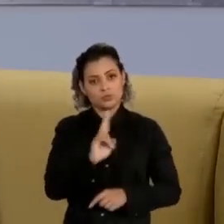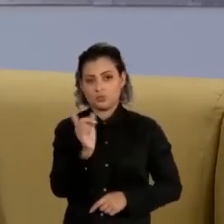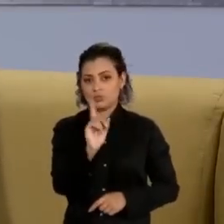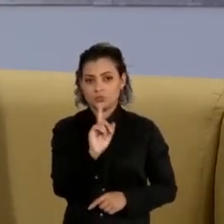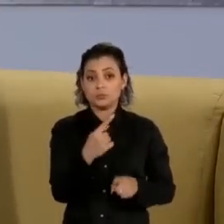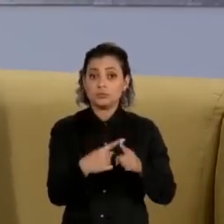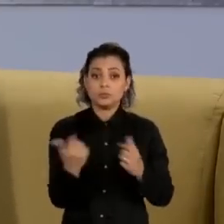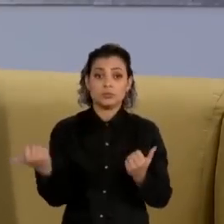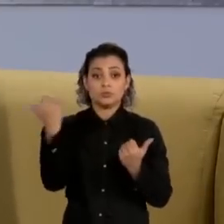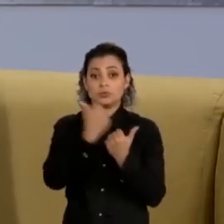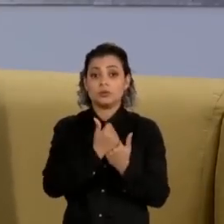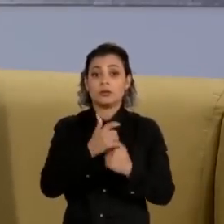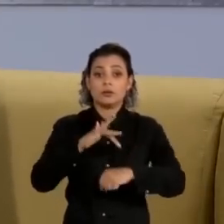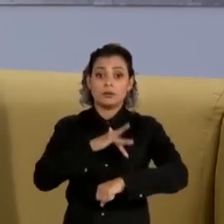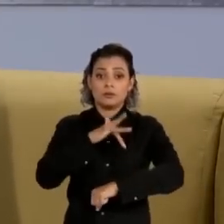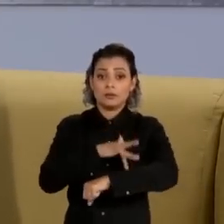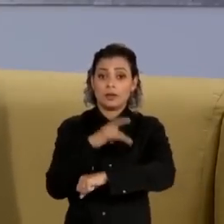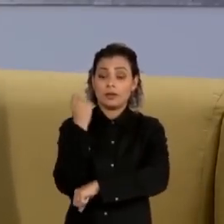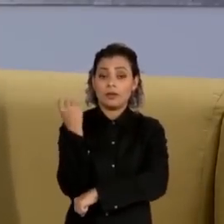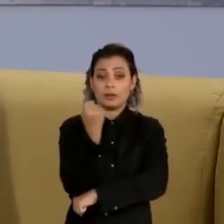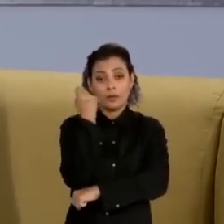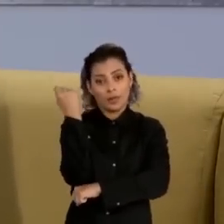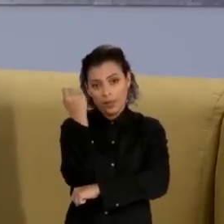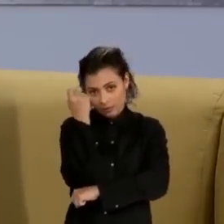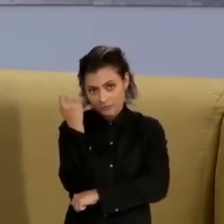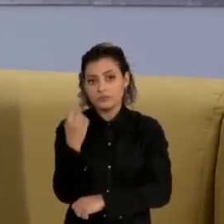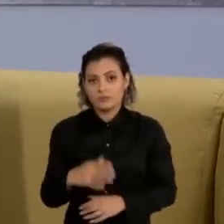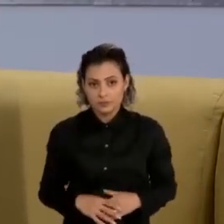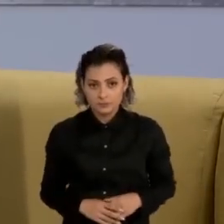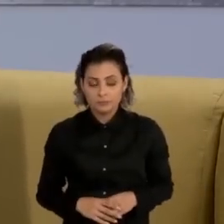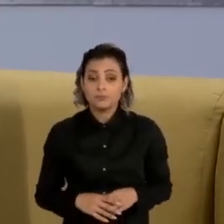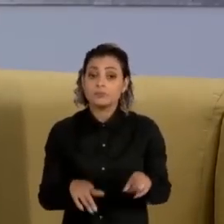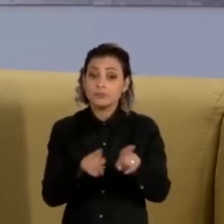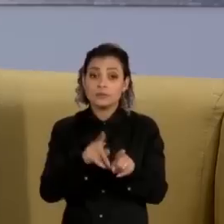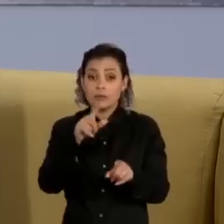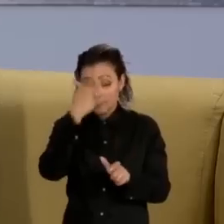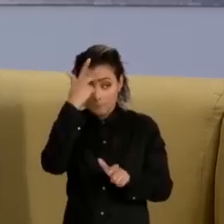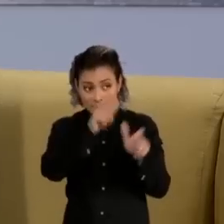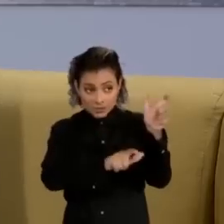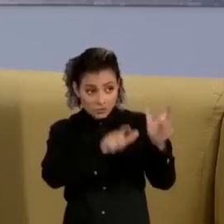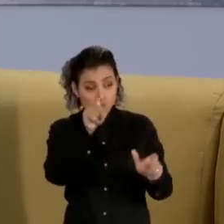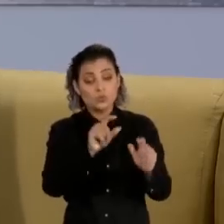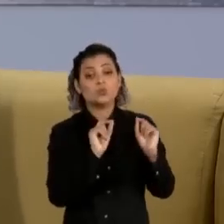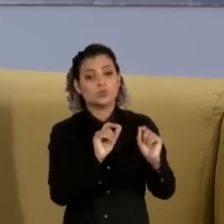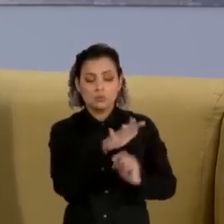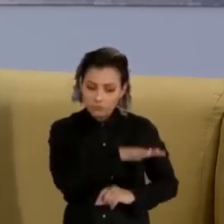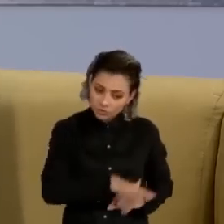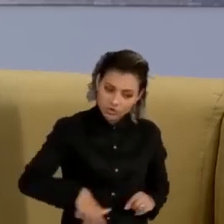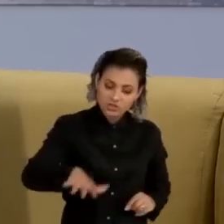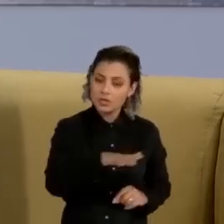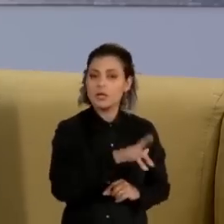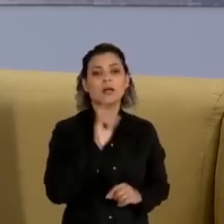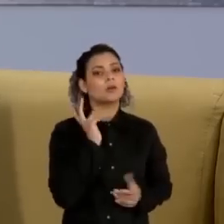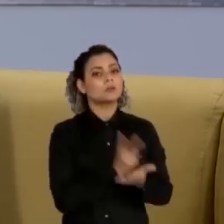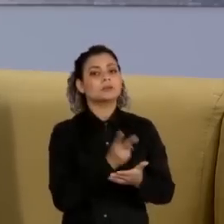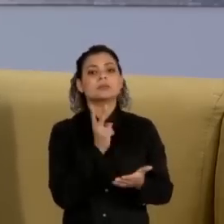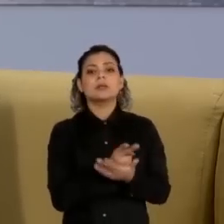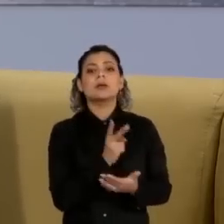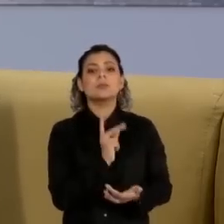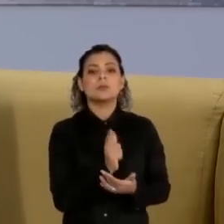hemorrágica. Foi substituído por dengue grave. Sim. Então, são pacientes que, em geral, na